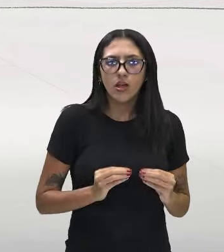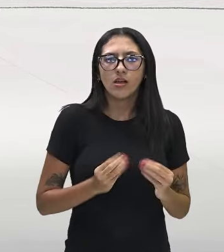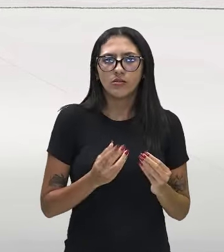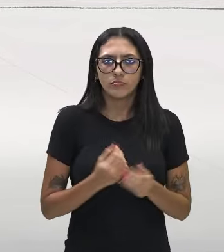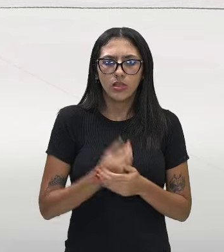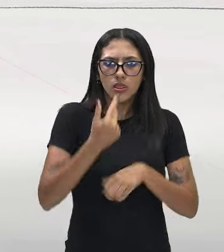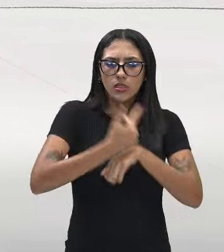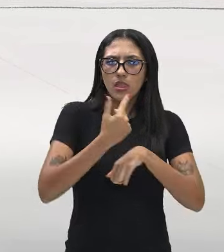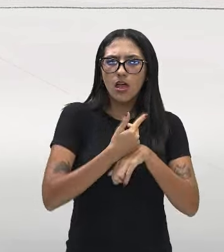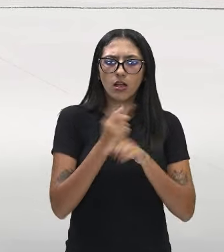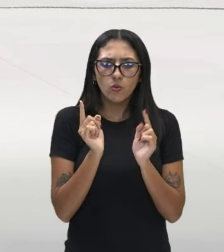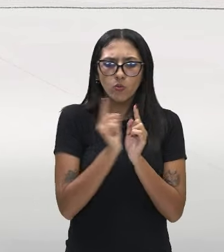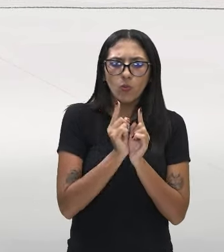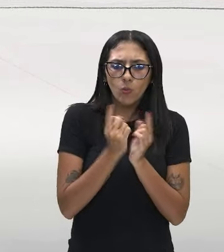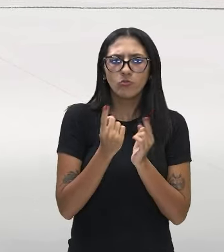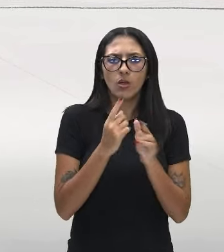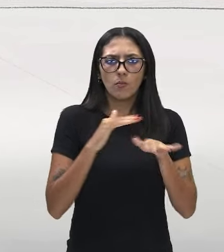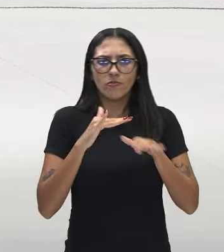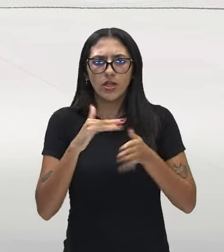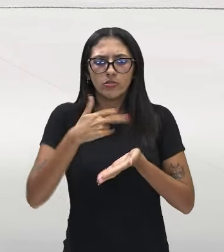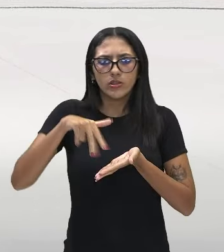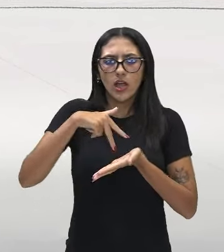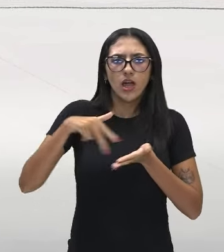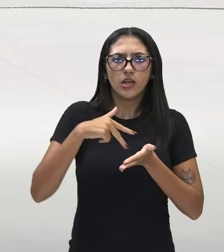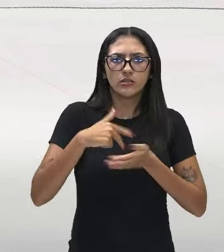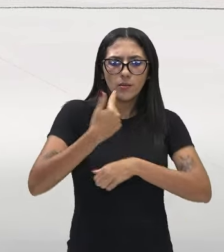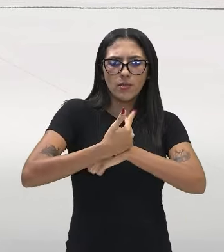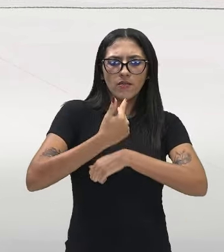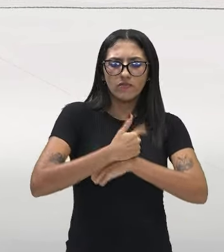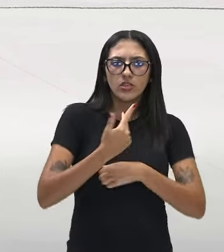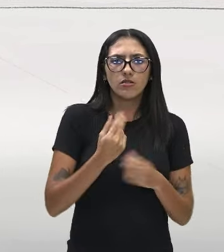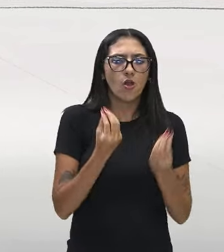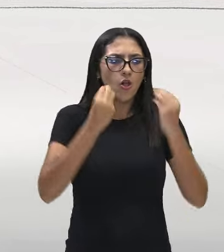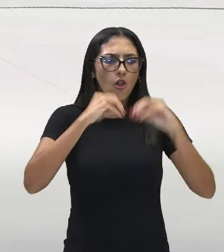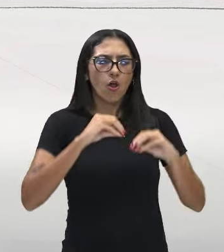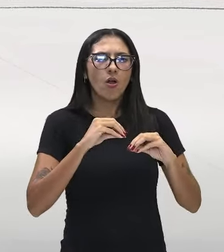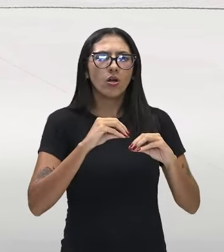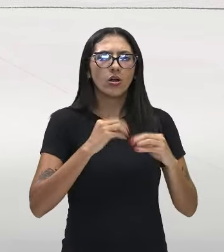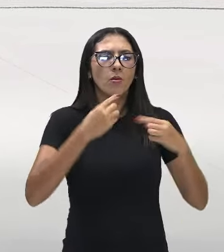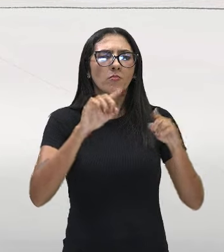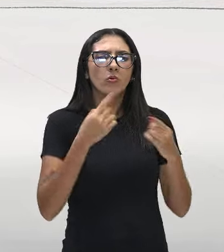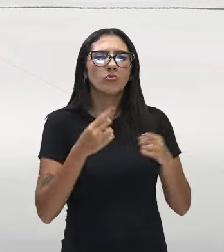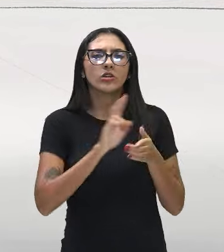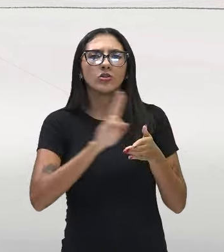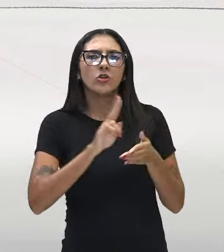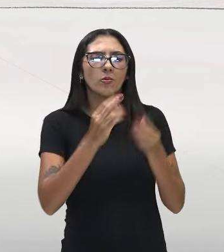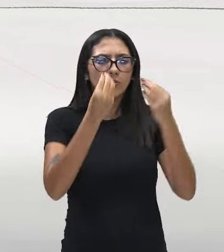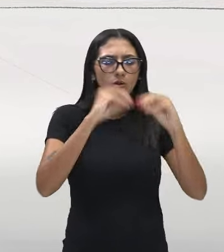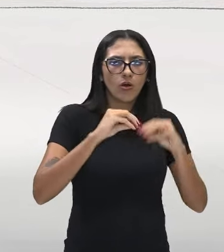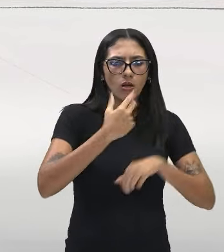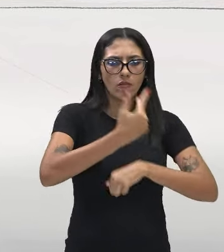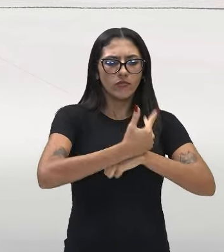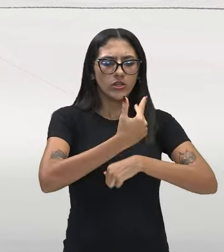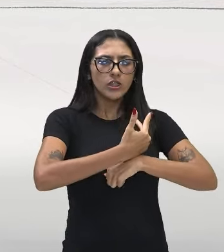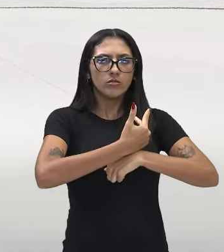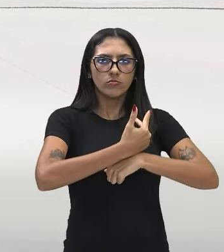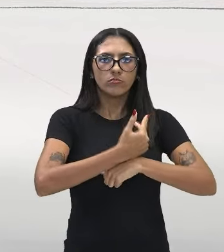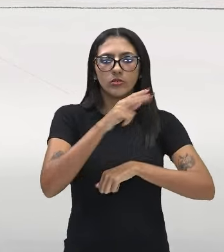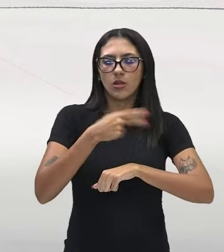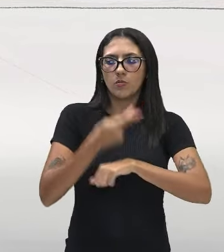das movimentações, a coreografia da música tal. Já filma lá, bota o celularzinho lá paradinho, filme já